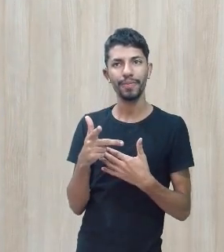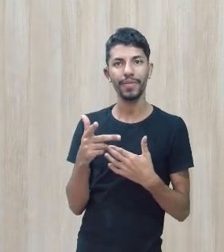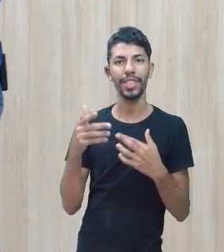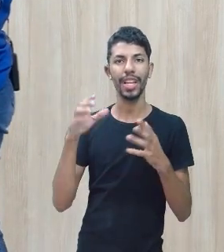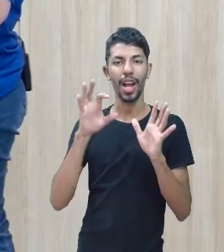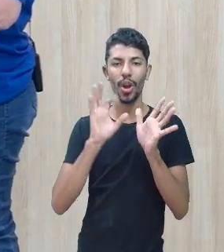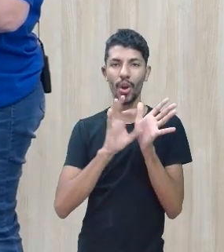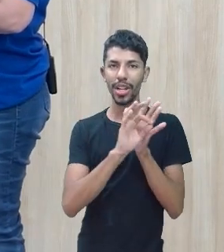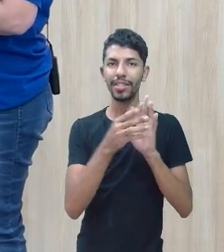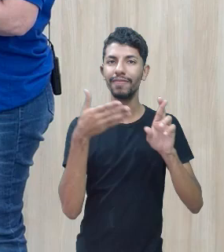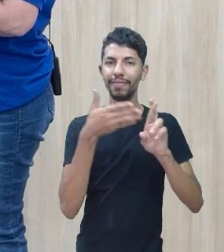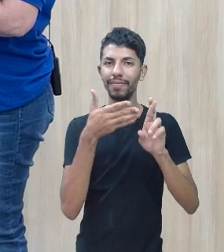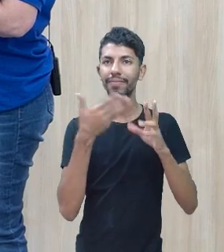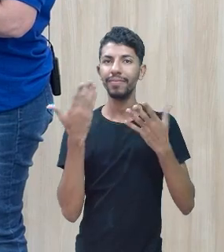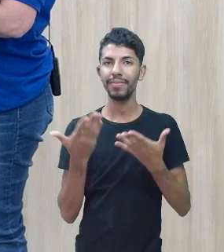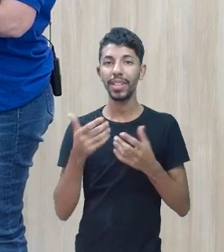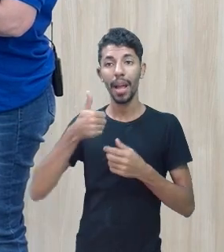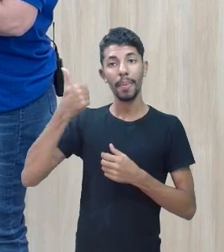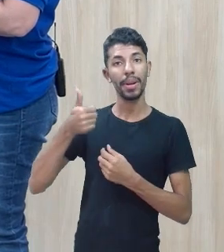para vocês.